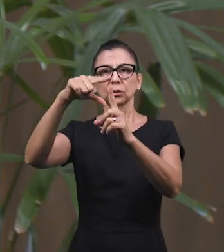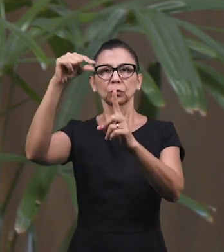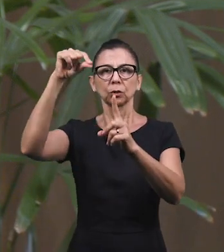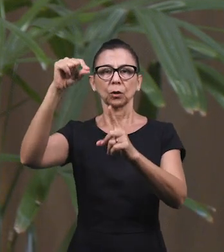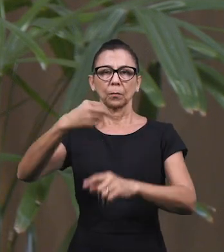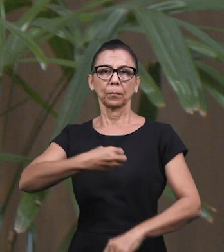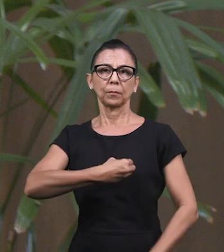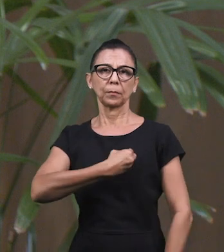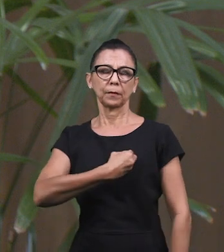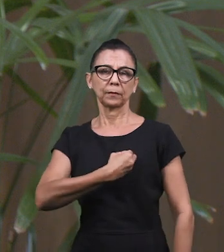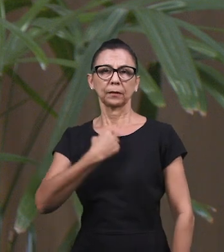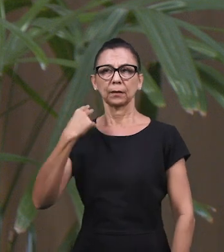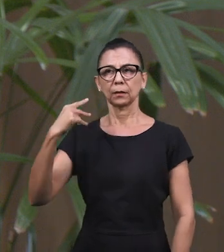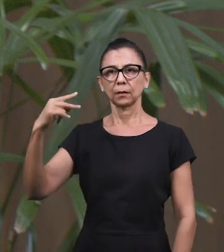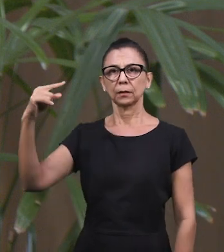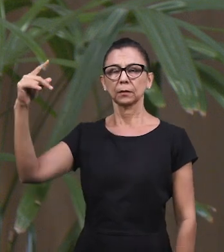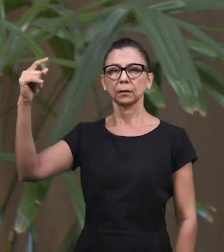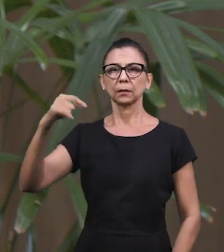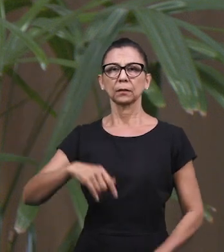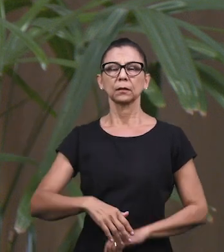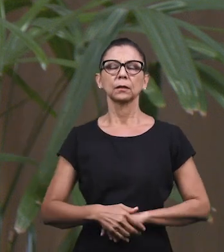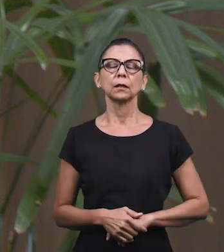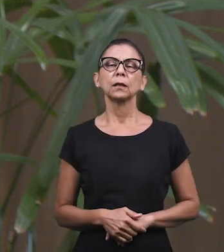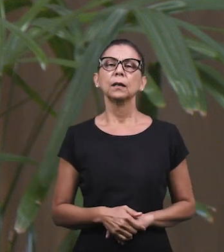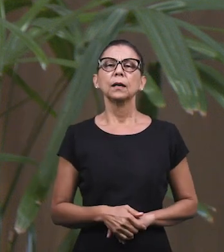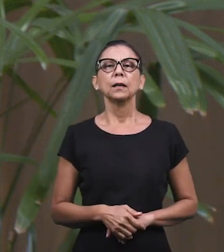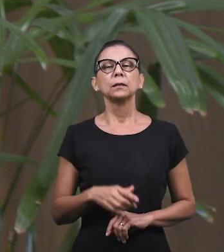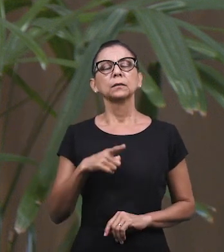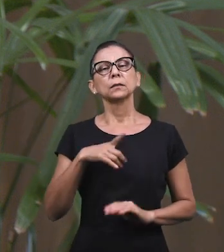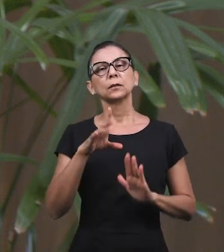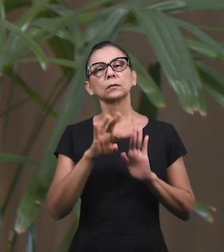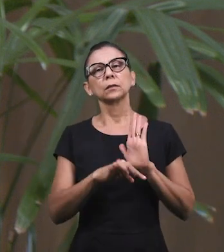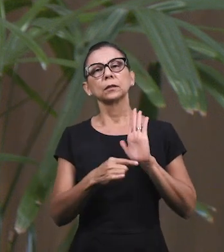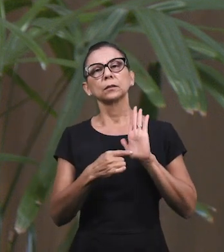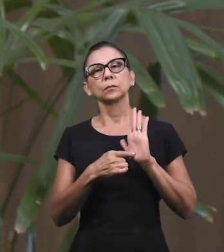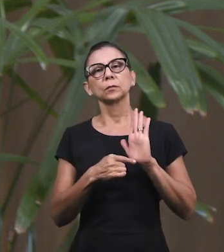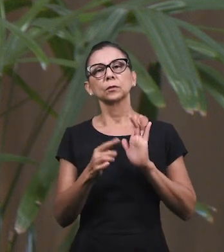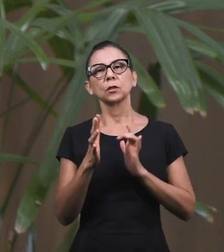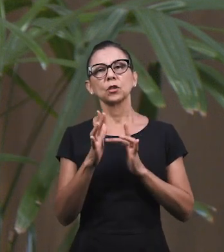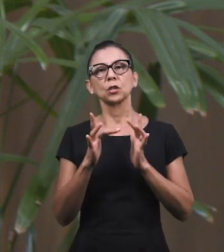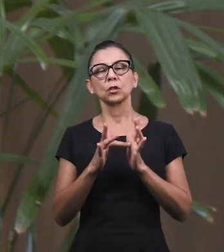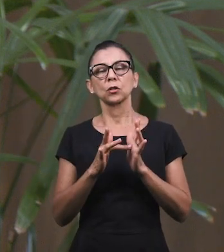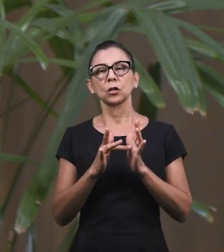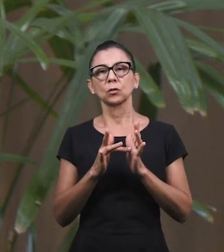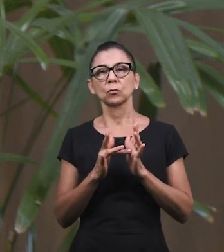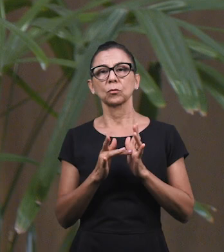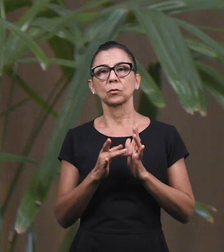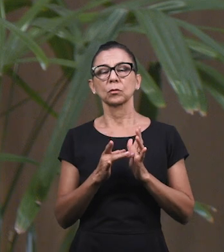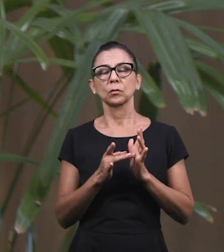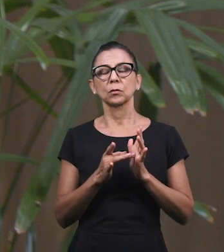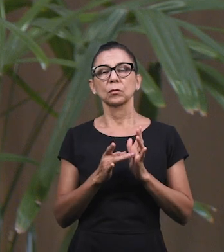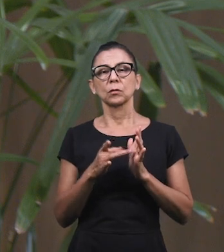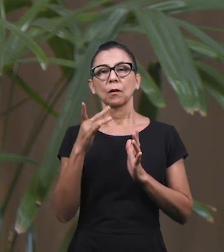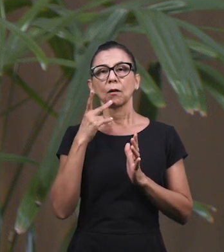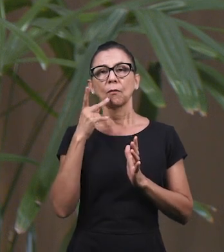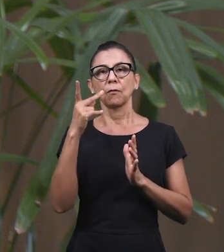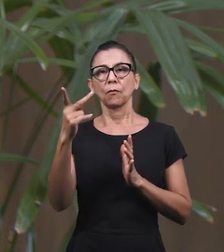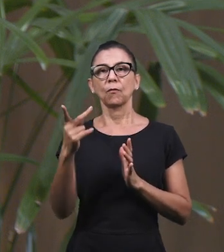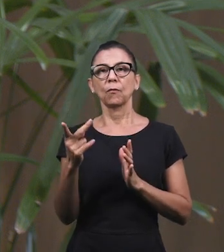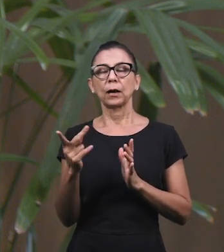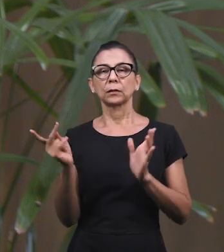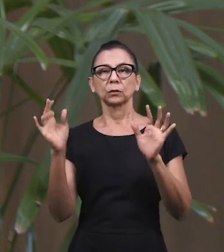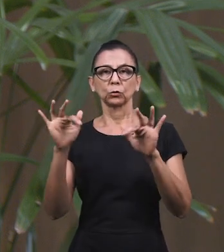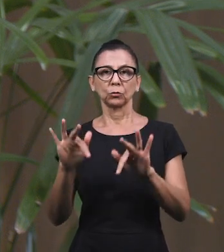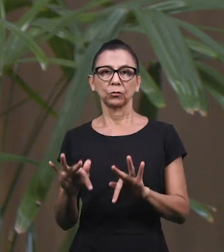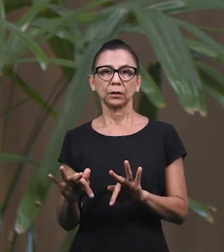vida. E é maravilhoso aquele texto, né, quando Jesus fala no fim dos tempos, né, ele diz, vinde benditos do meu Pai. Então